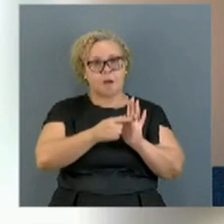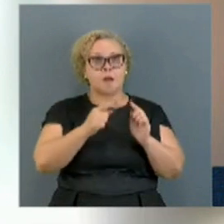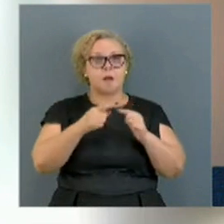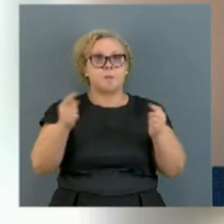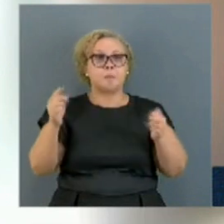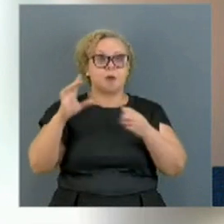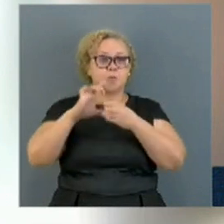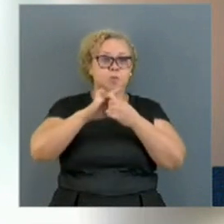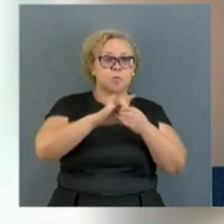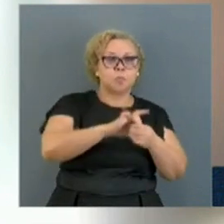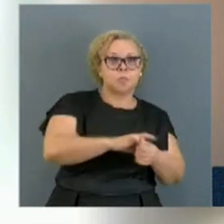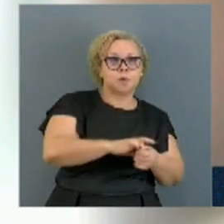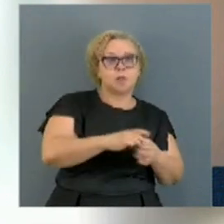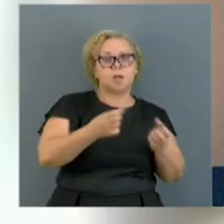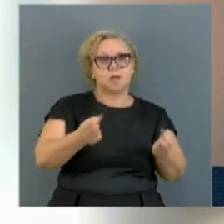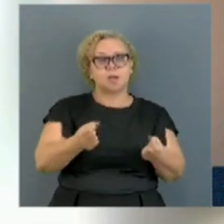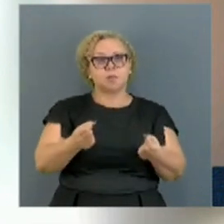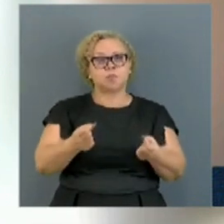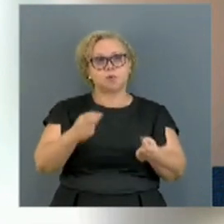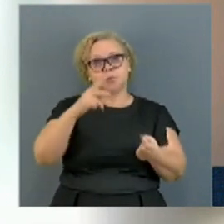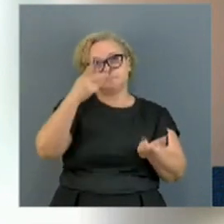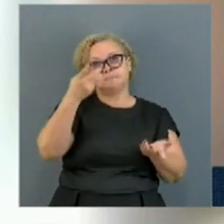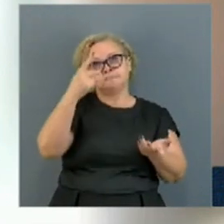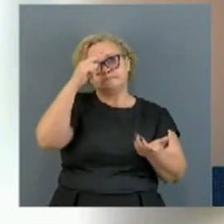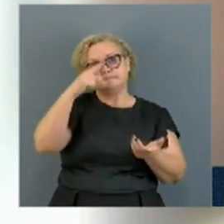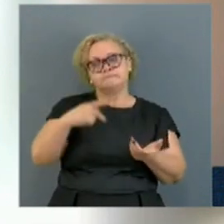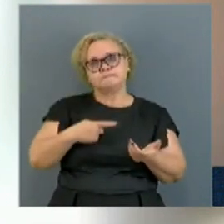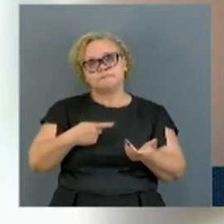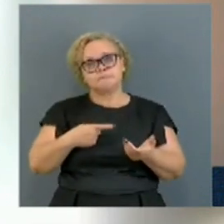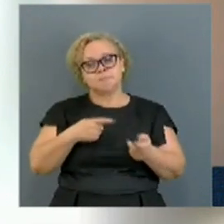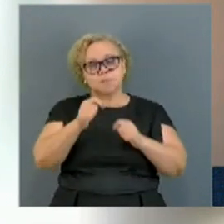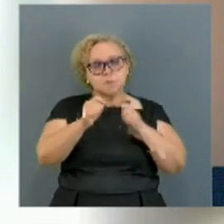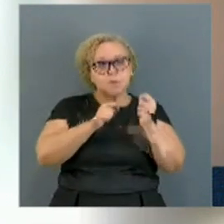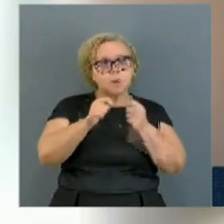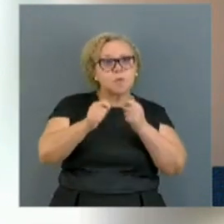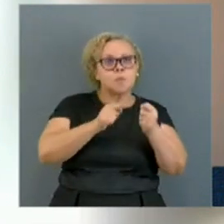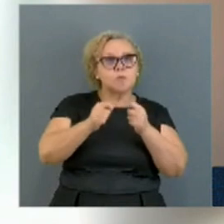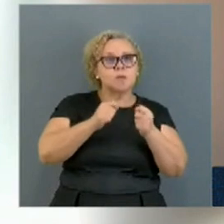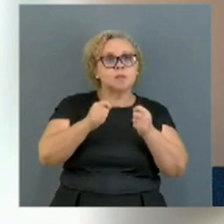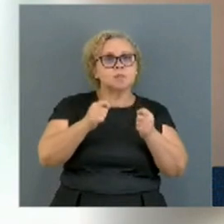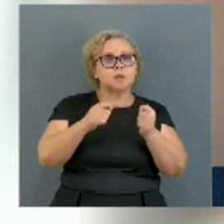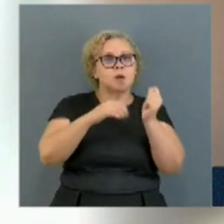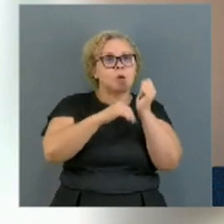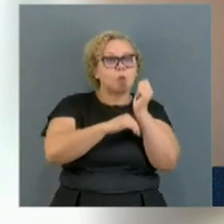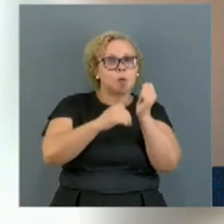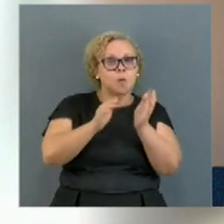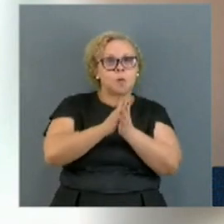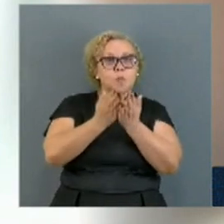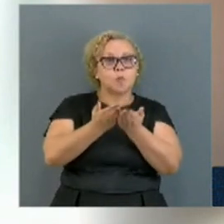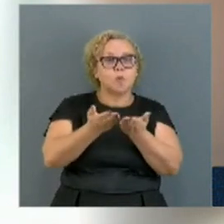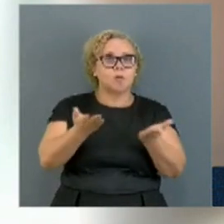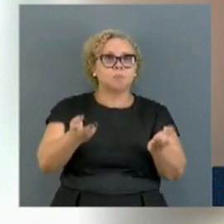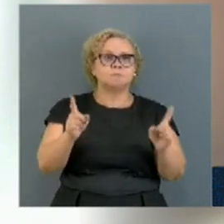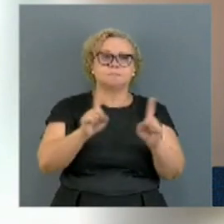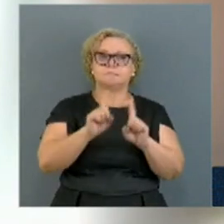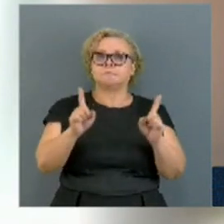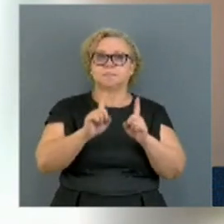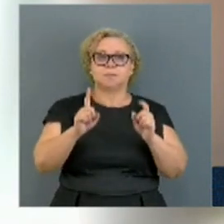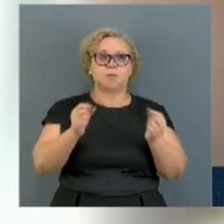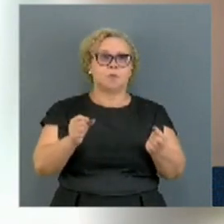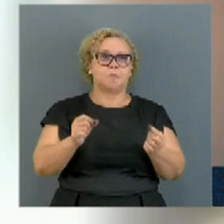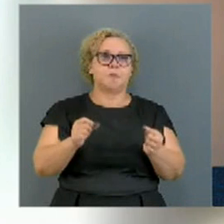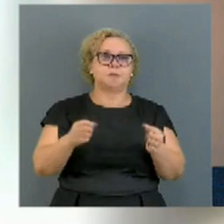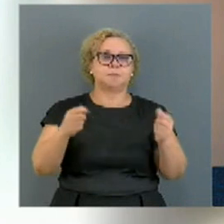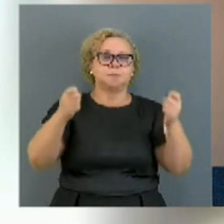de autorregulação por regras principiológicas ou códigos privados de boas condutas não é mais suficiente para prevenir e mitigar os muitos riscos e